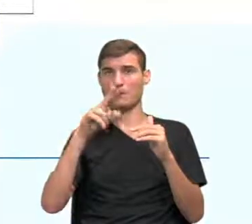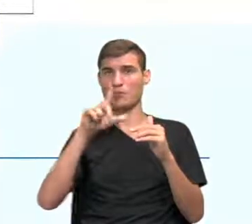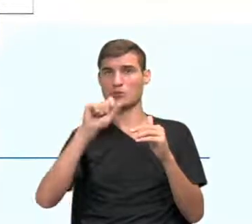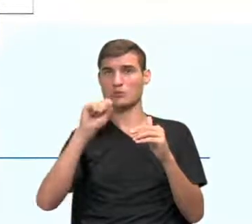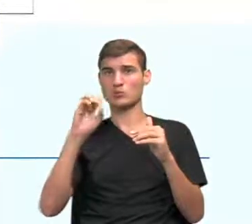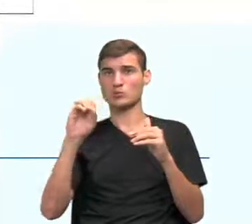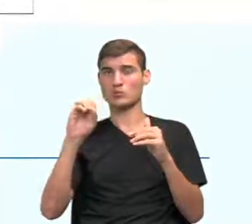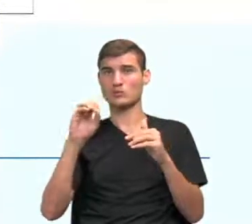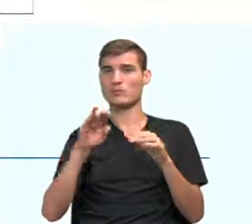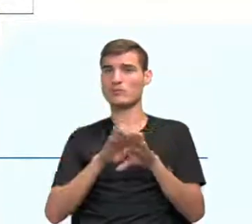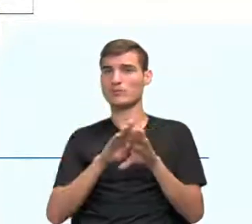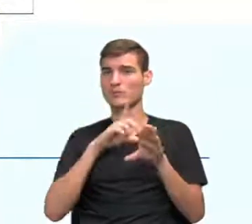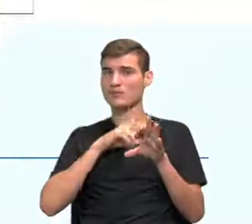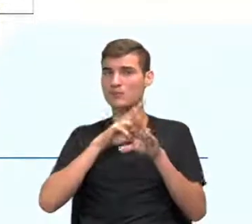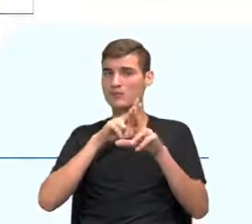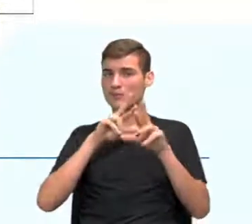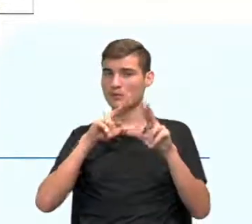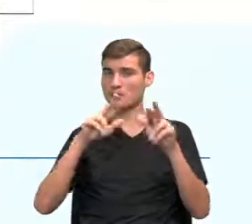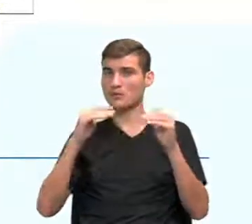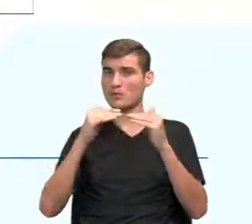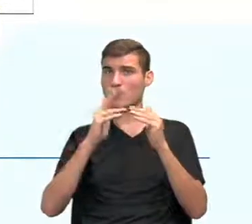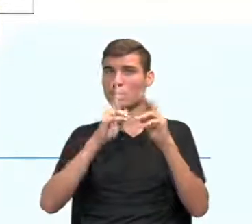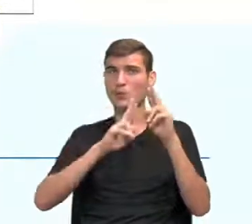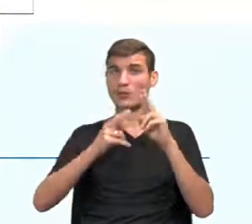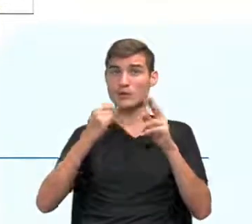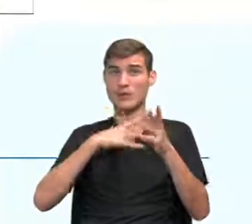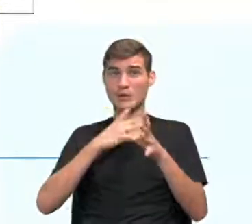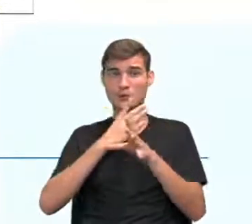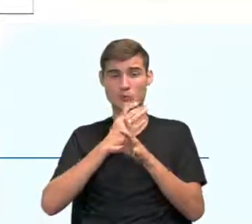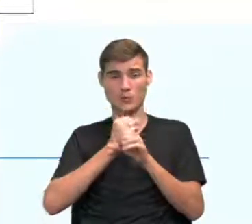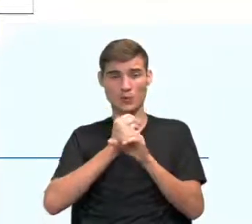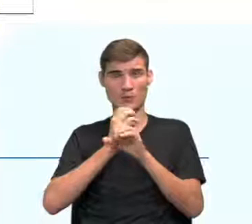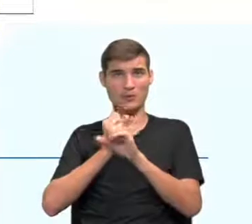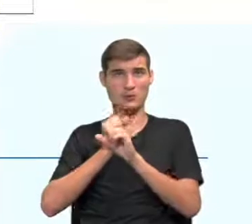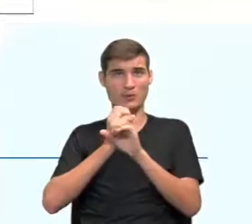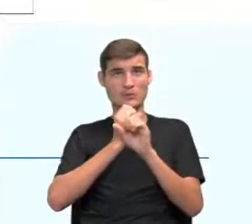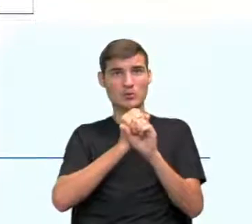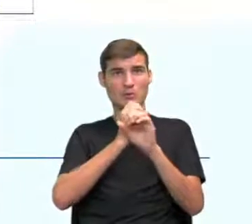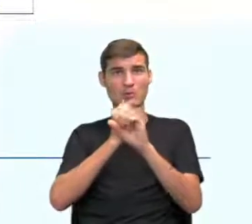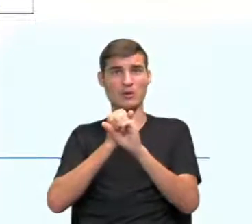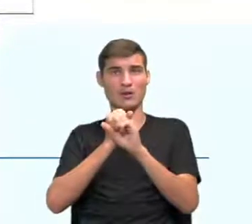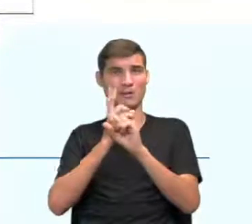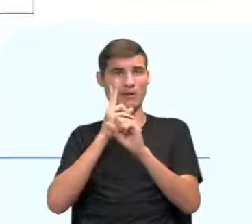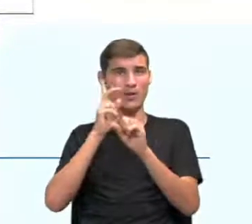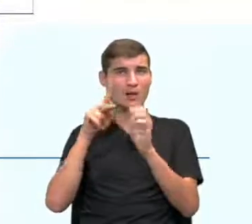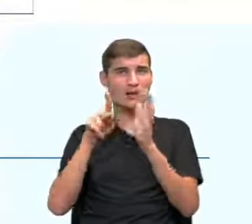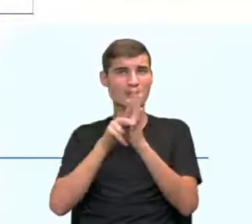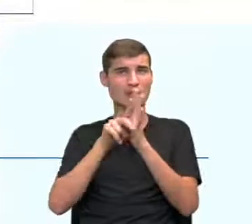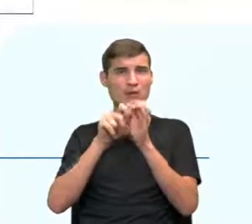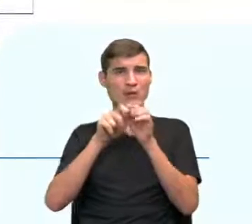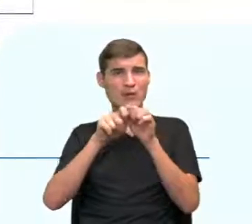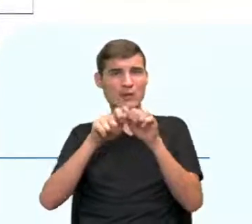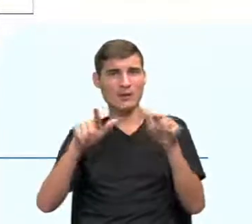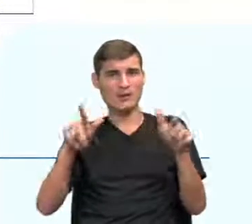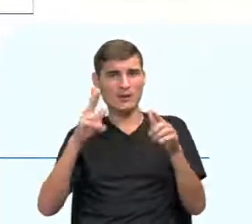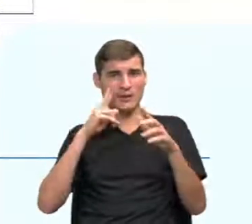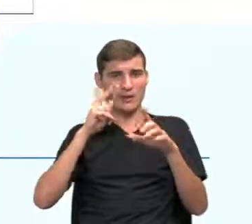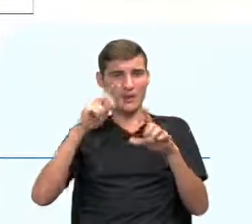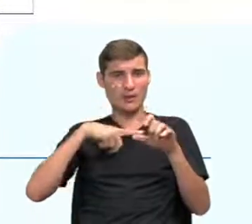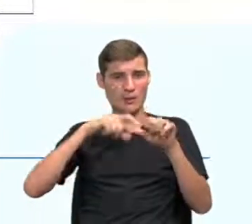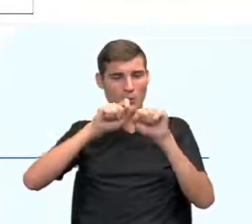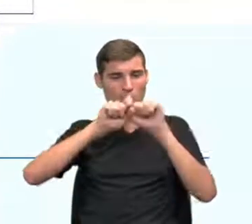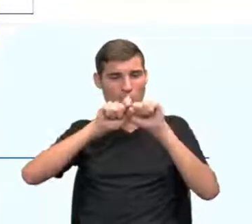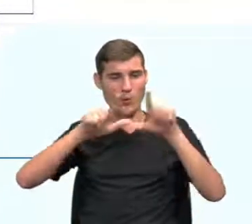tenho inúmeras outras senoides que, quando se somando, vão fazer com que esse sinal fique mais quadrado. E quanto mais senoides eu